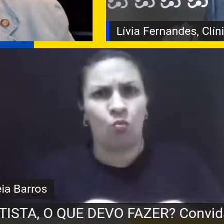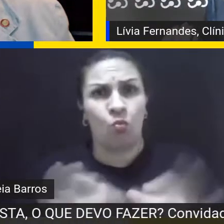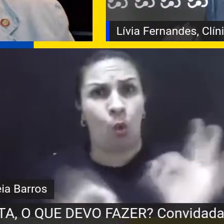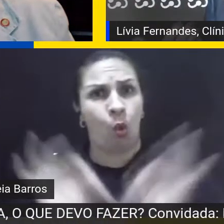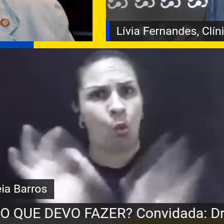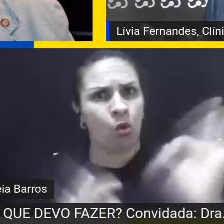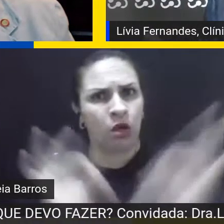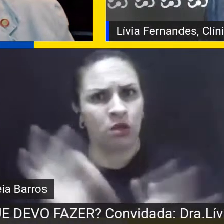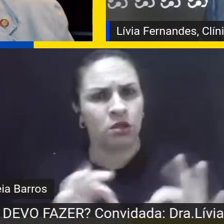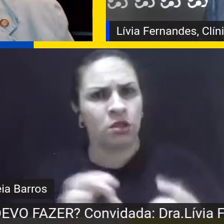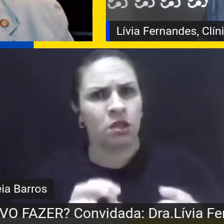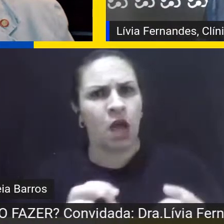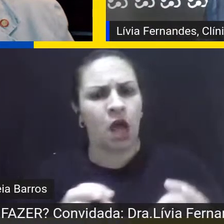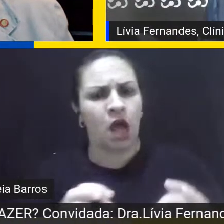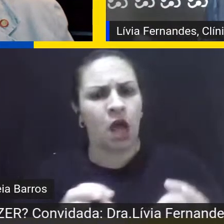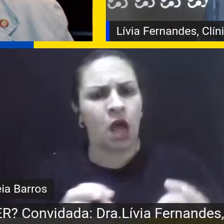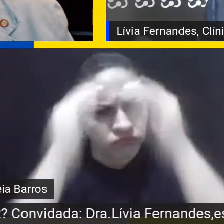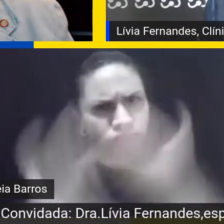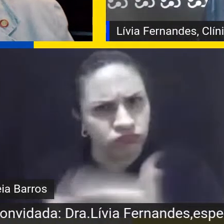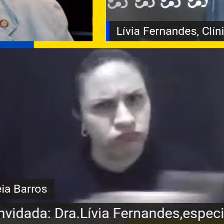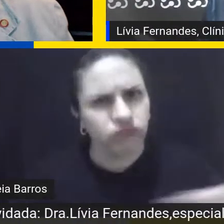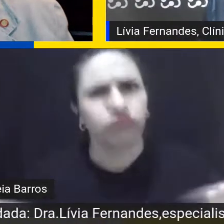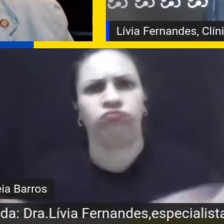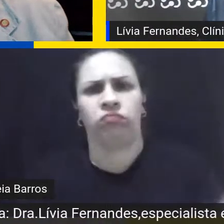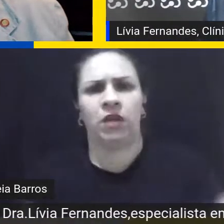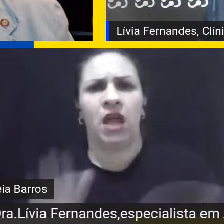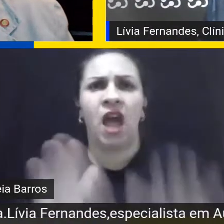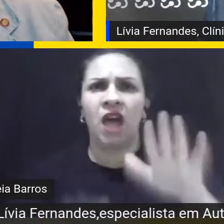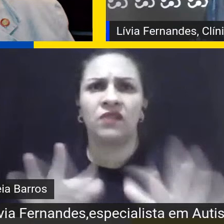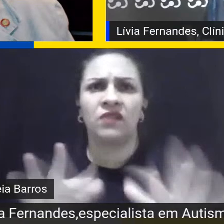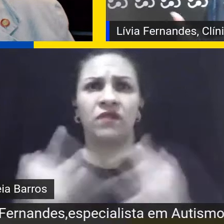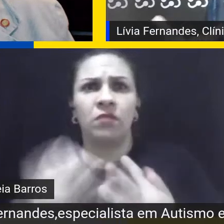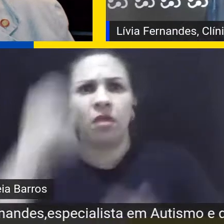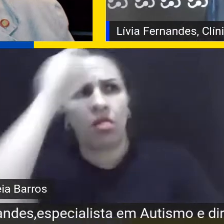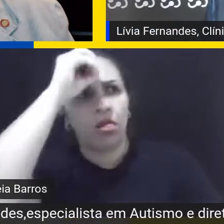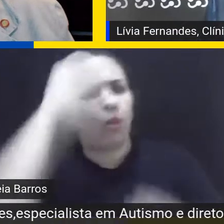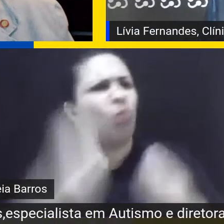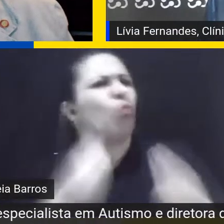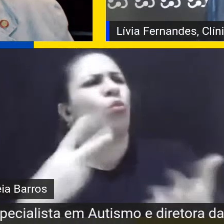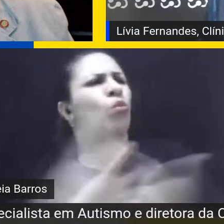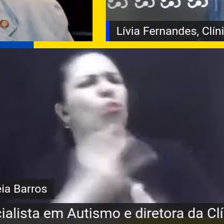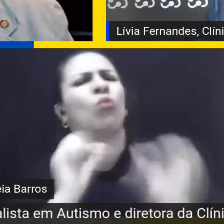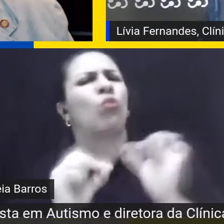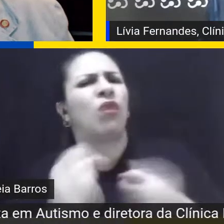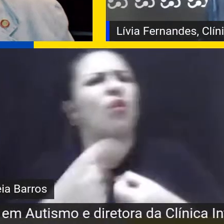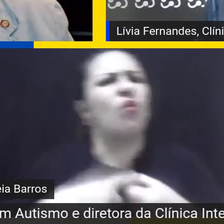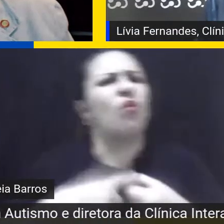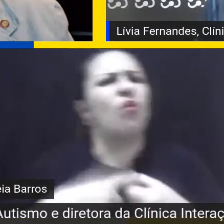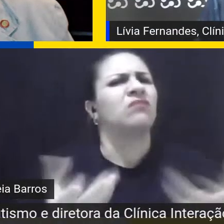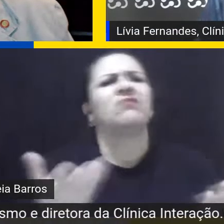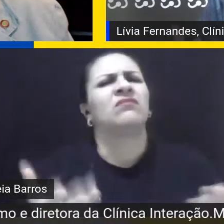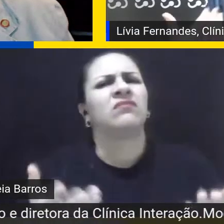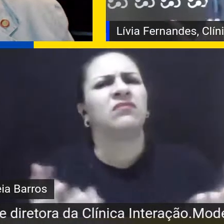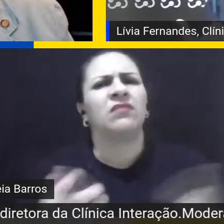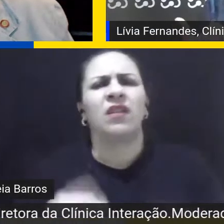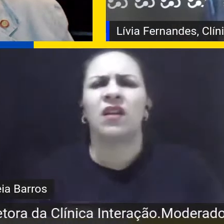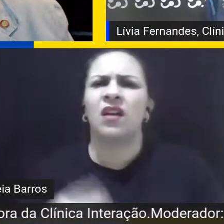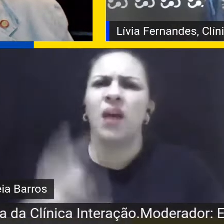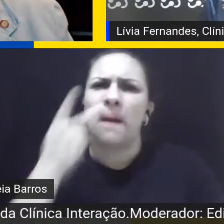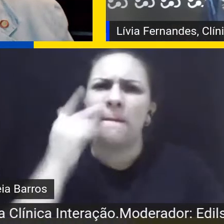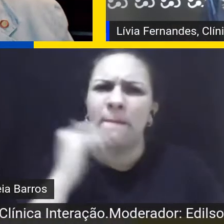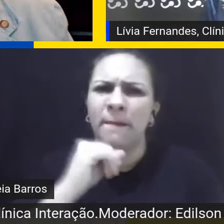equipe também. Os pais não entendem o que está acontecendo. Muitas das vezes os pais acabam delegando